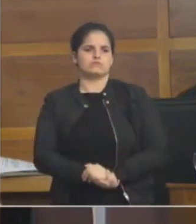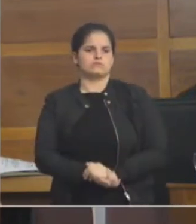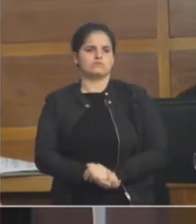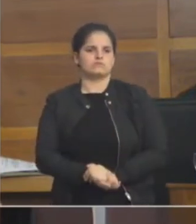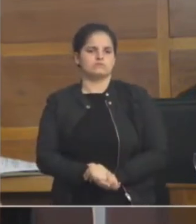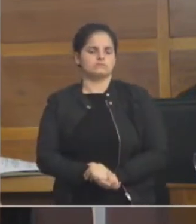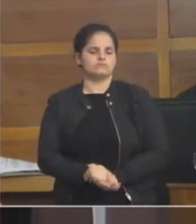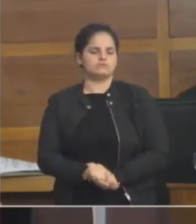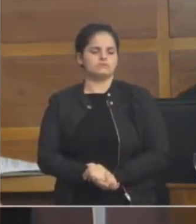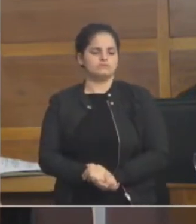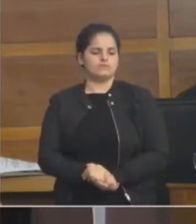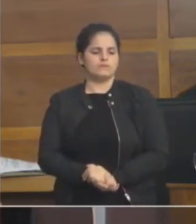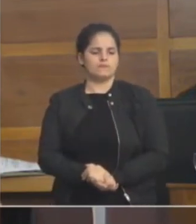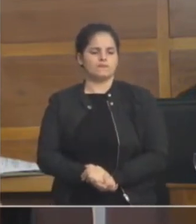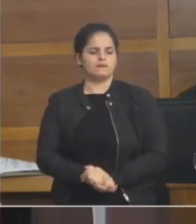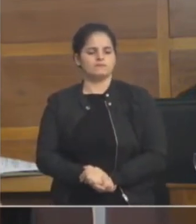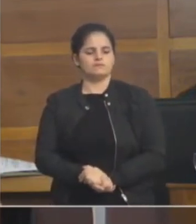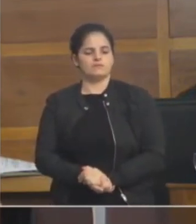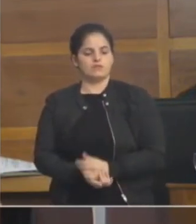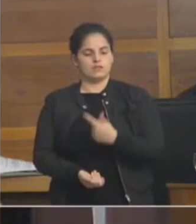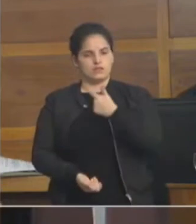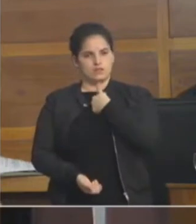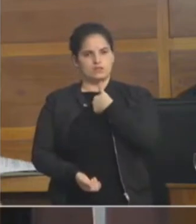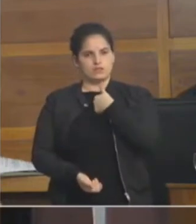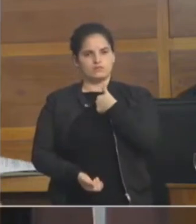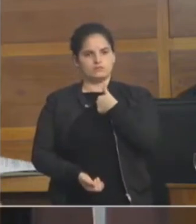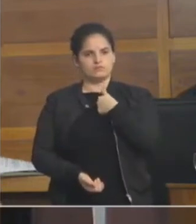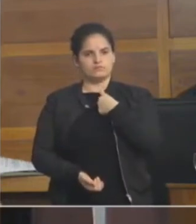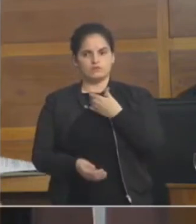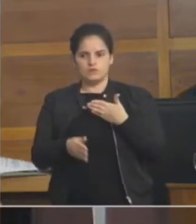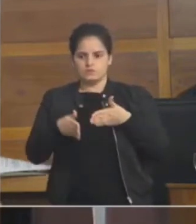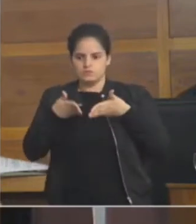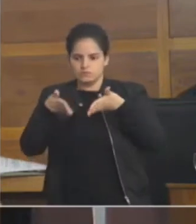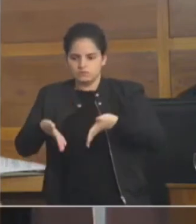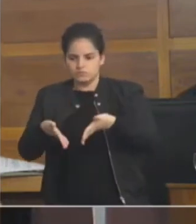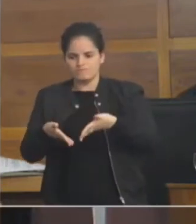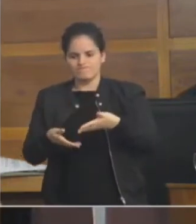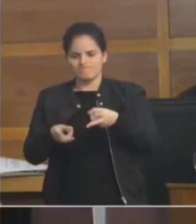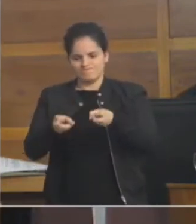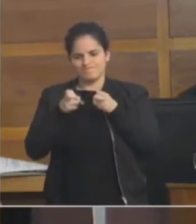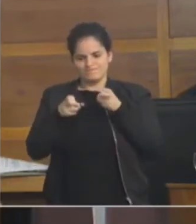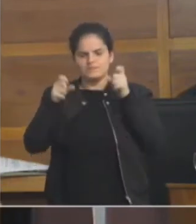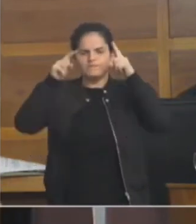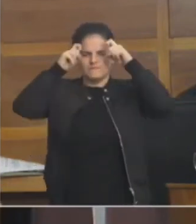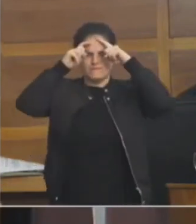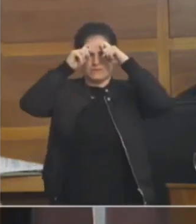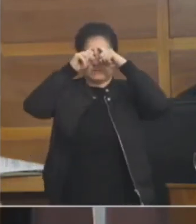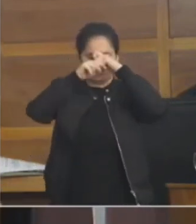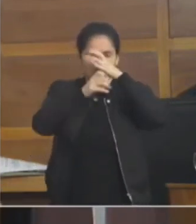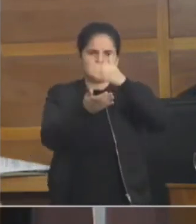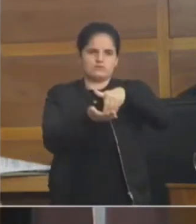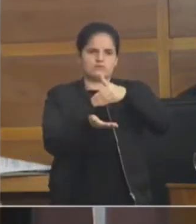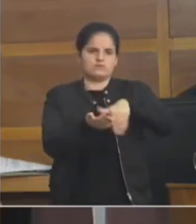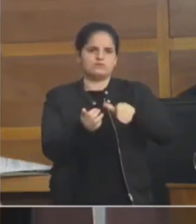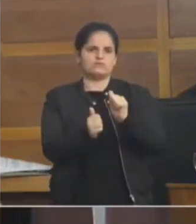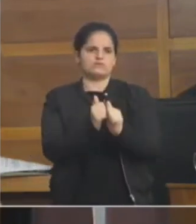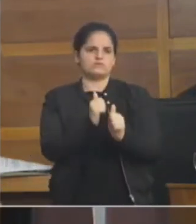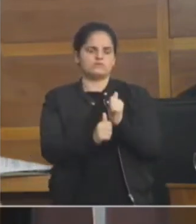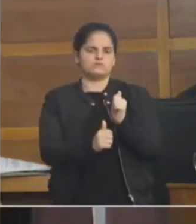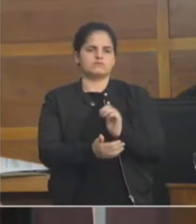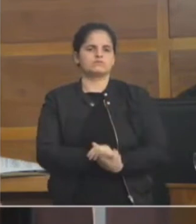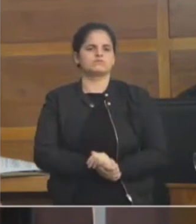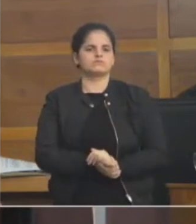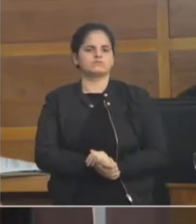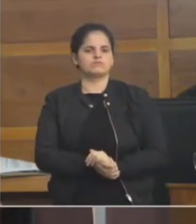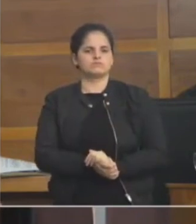secretaria quando eu estive lá realmente é difícil trabalhar nossa Secretaria de Esporte Independente